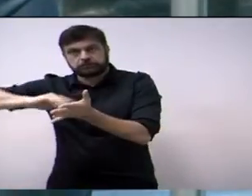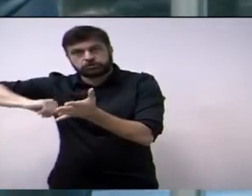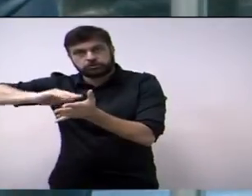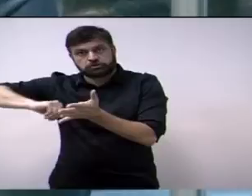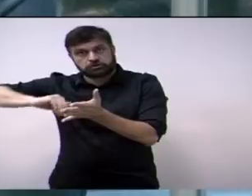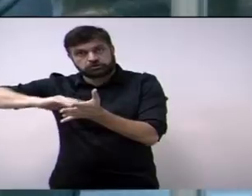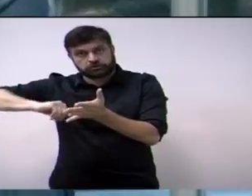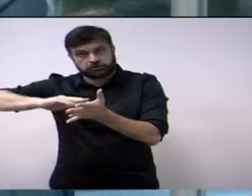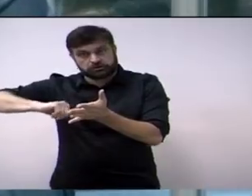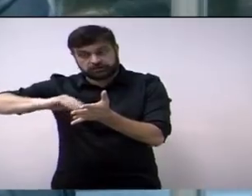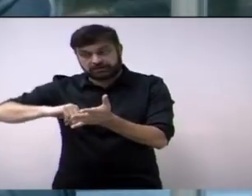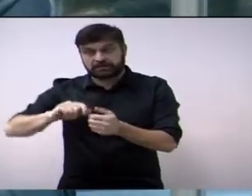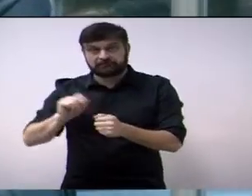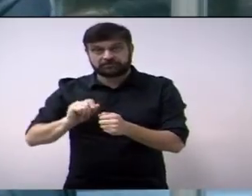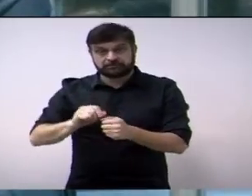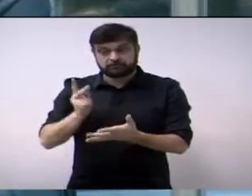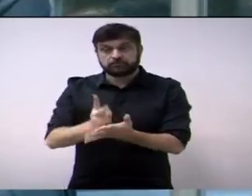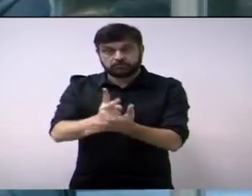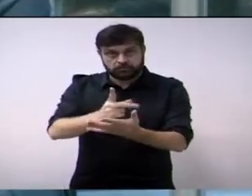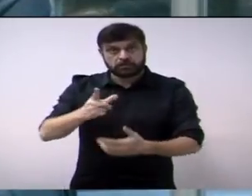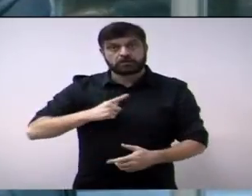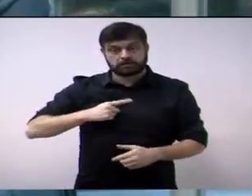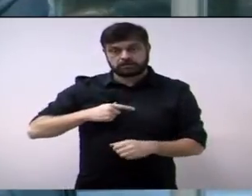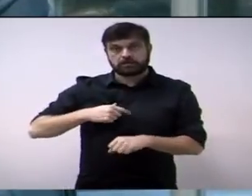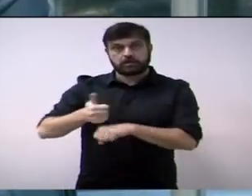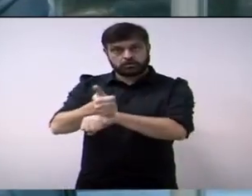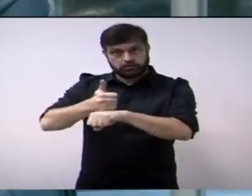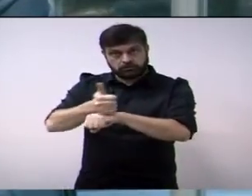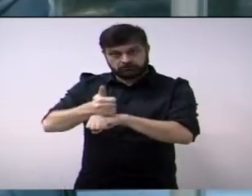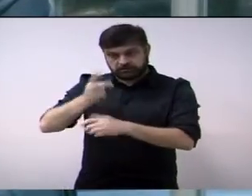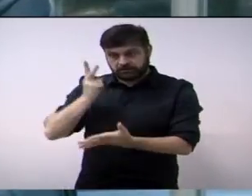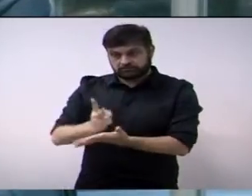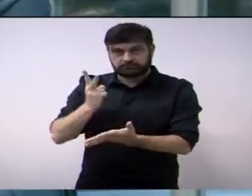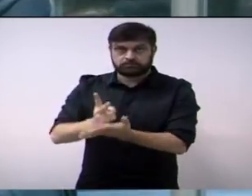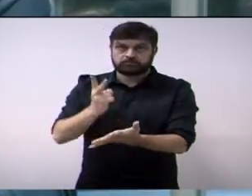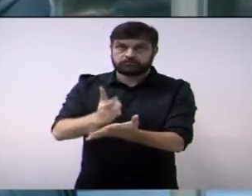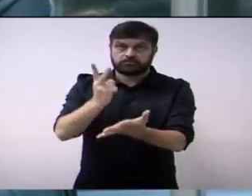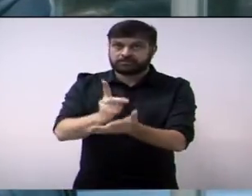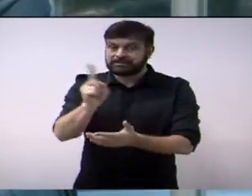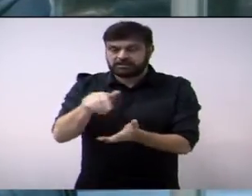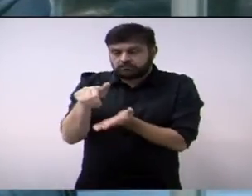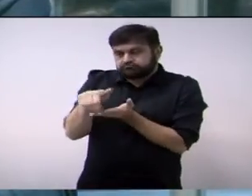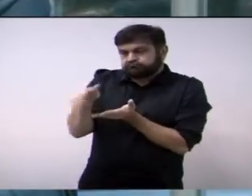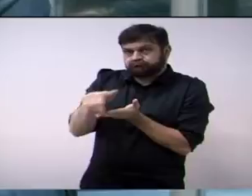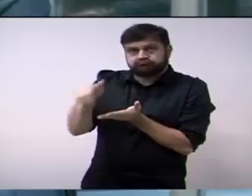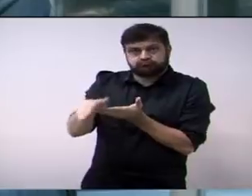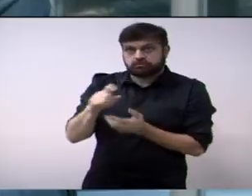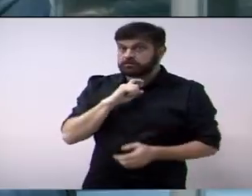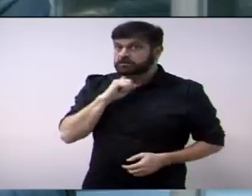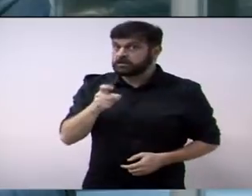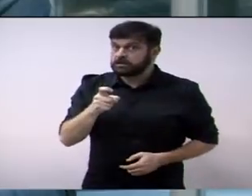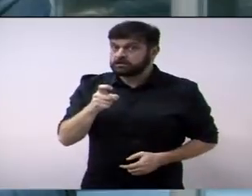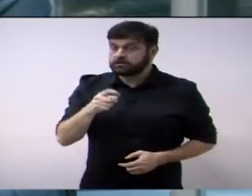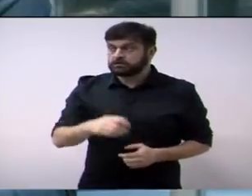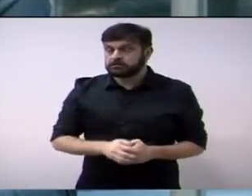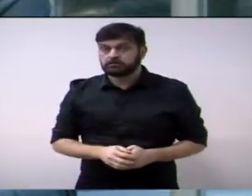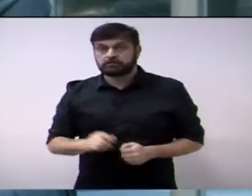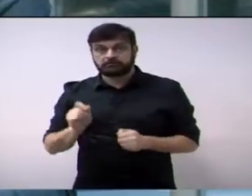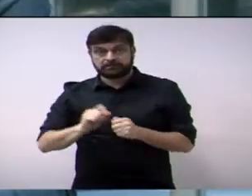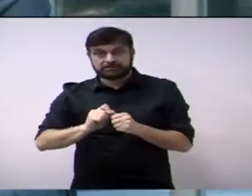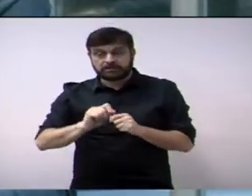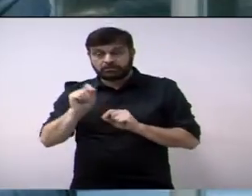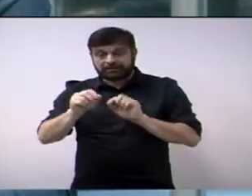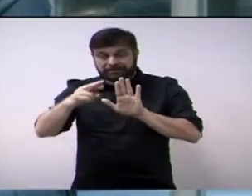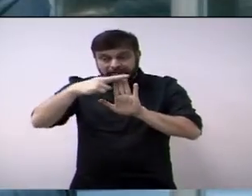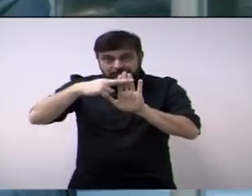dispositivo, mantendo assim os atuais cargos até que haja a segunda etapa da discussão, que consiste na elaboração